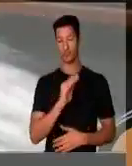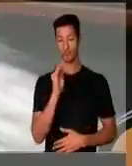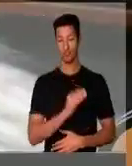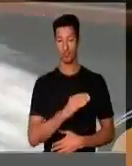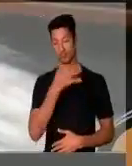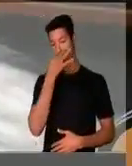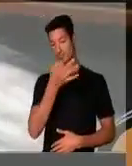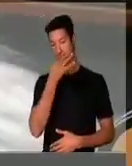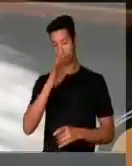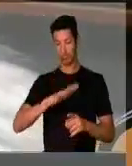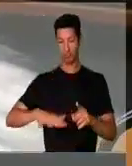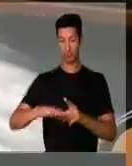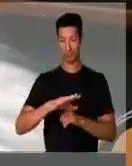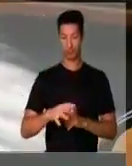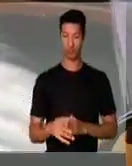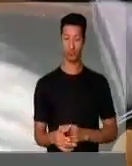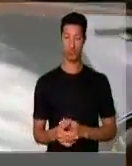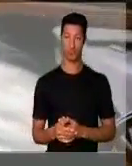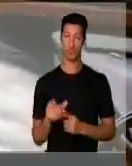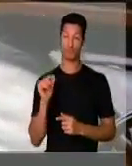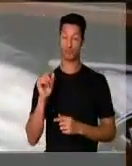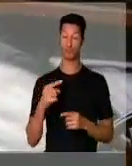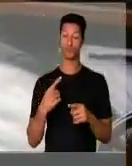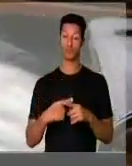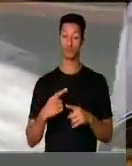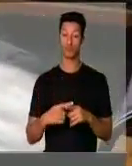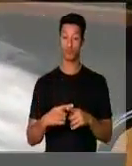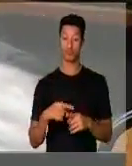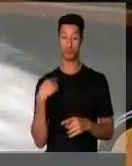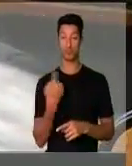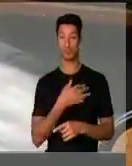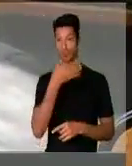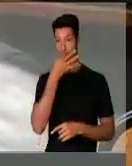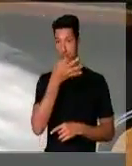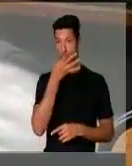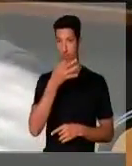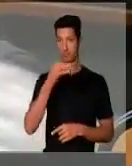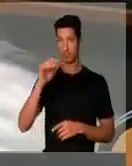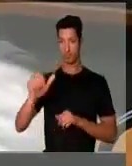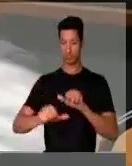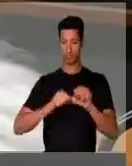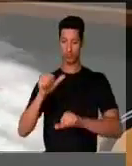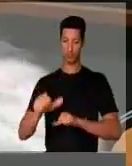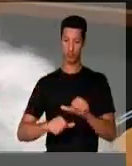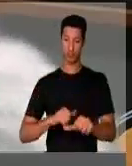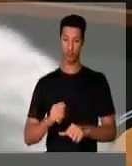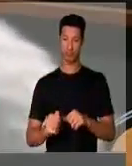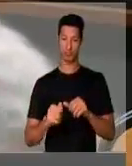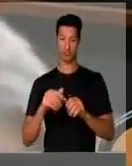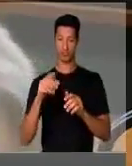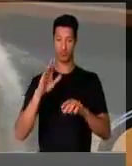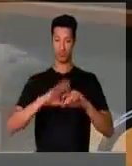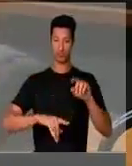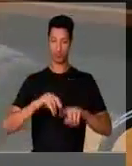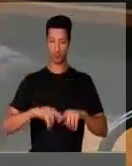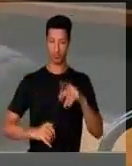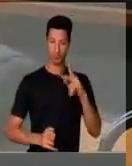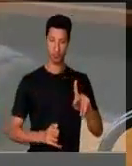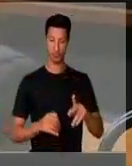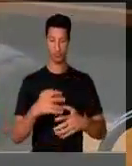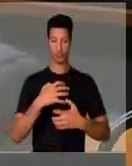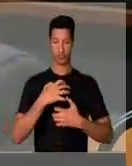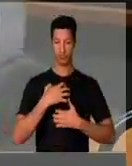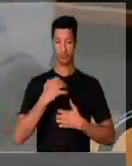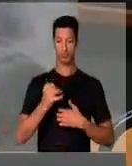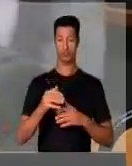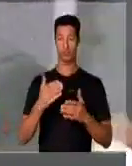desprezando a opinião da sociedade. Isso porque, na nossa opinião, as alterações no seu conteúdo, na sua